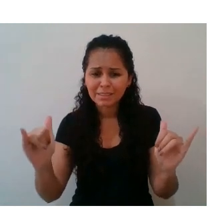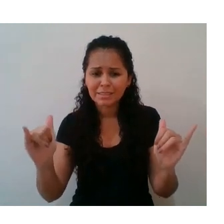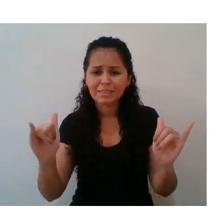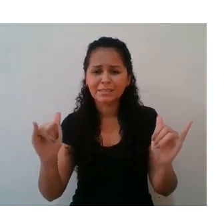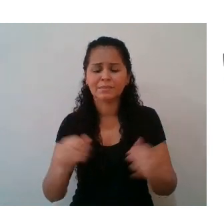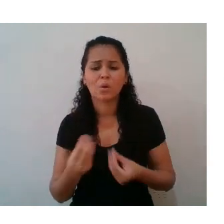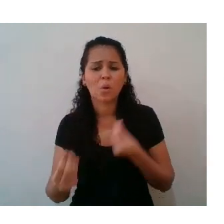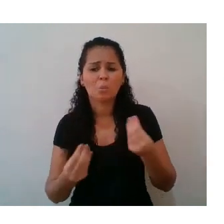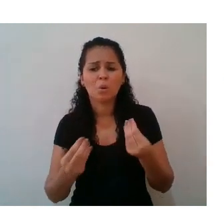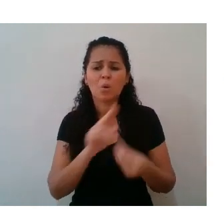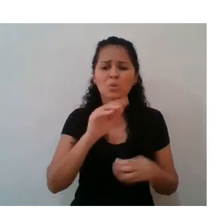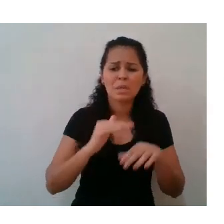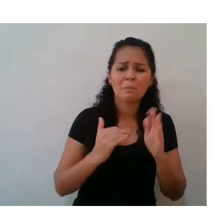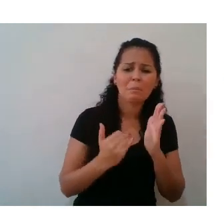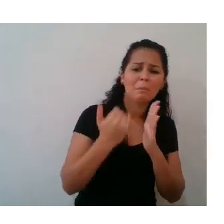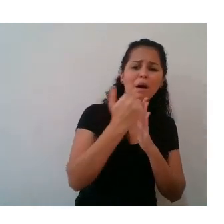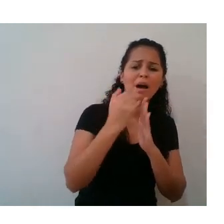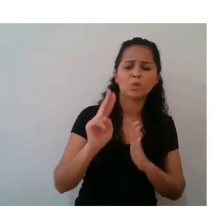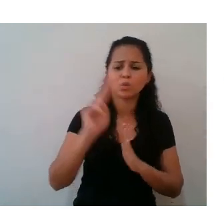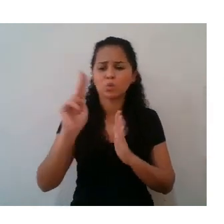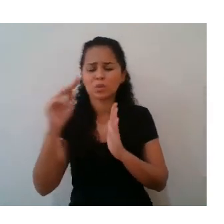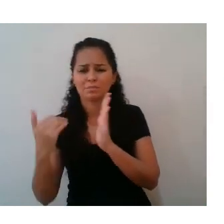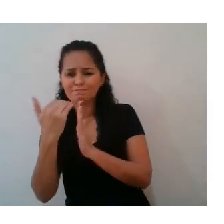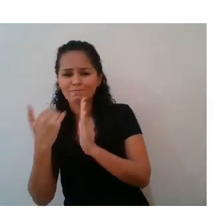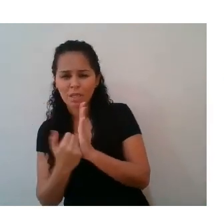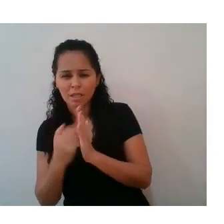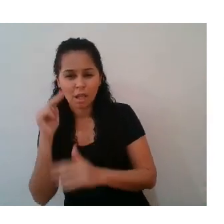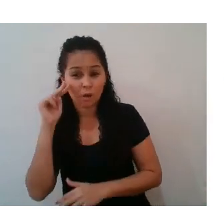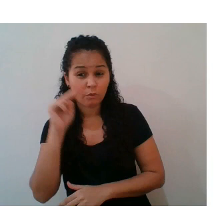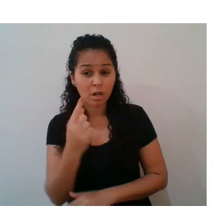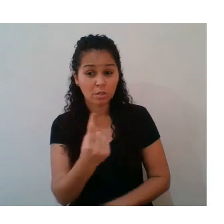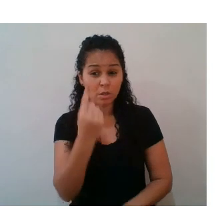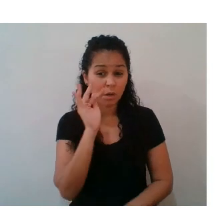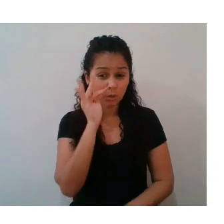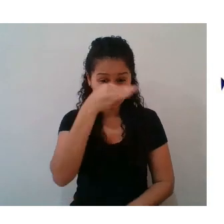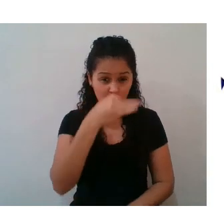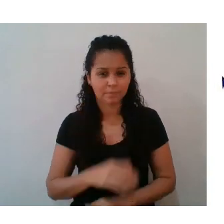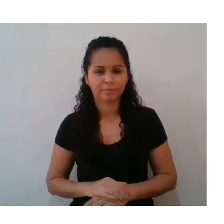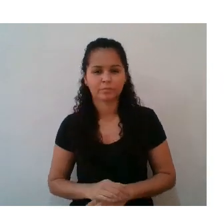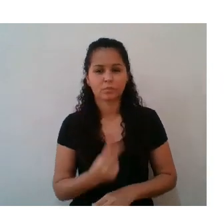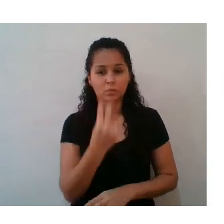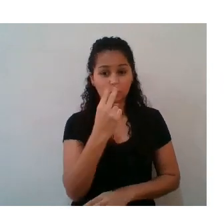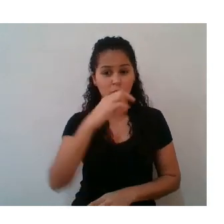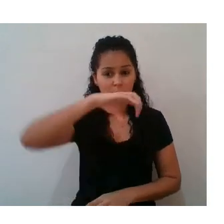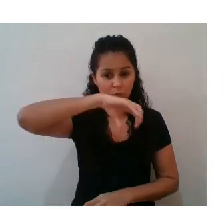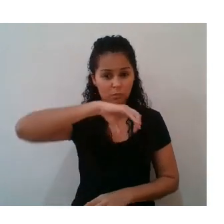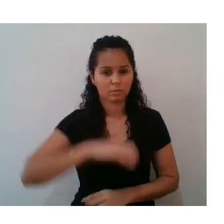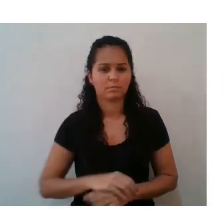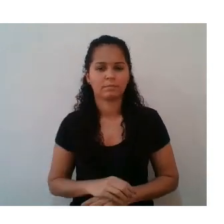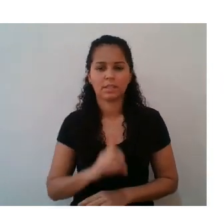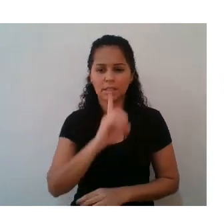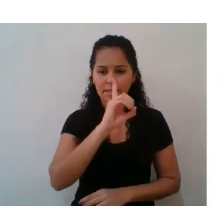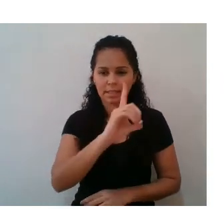menos? A gente vai pensar no seguinte, vou olhar só para um resistor, só para os 2 ohms. Então, vou chamar